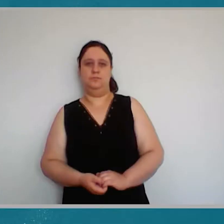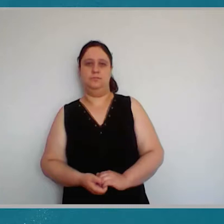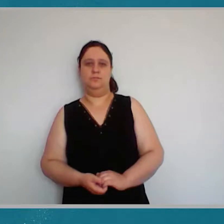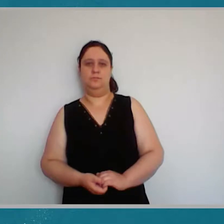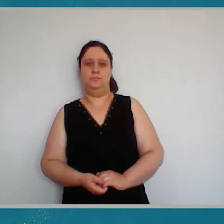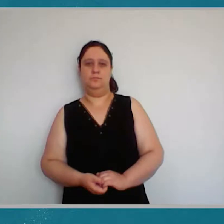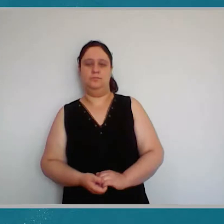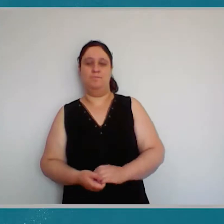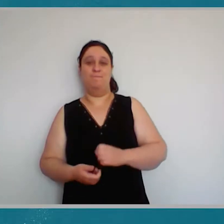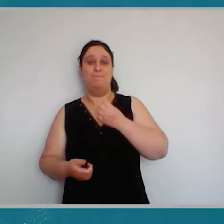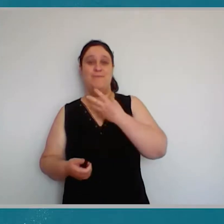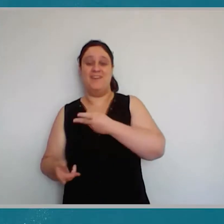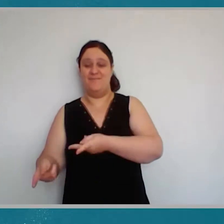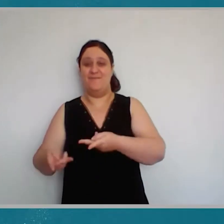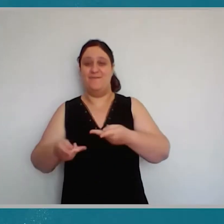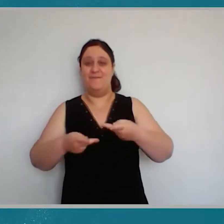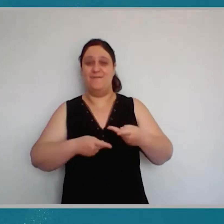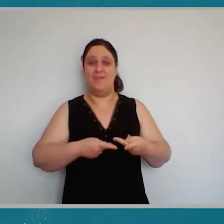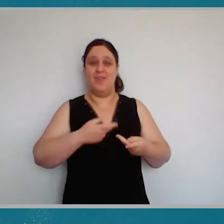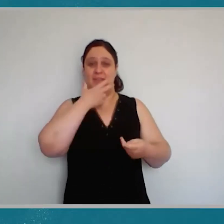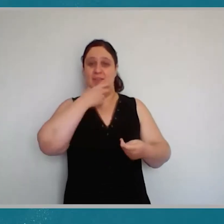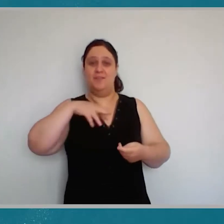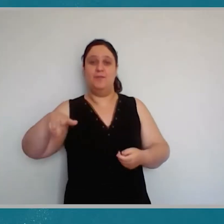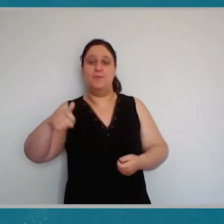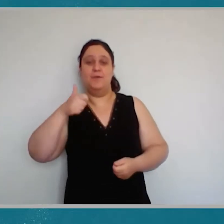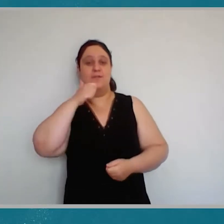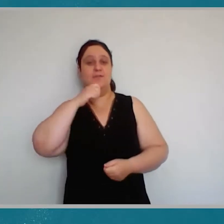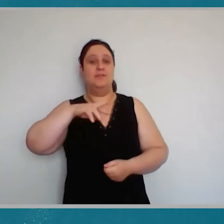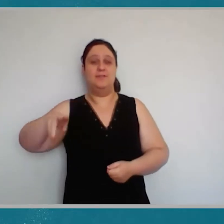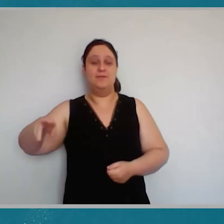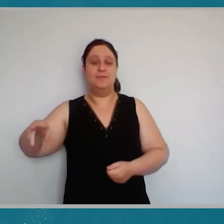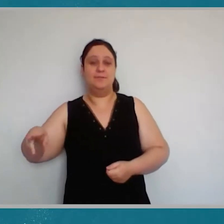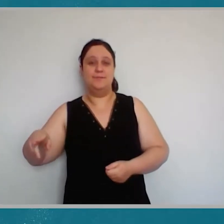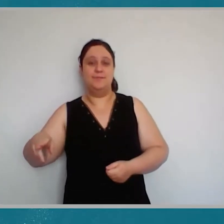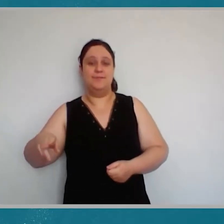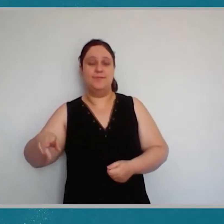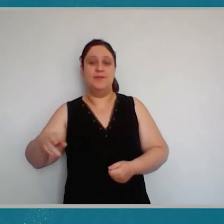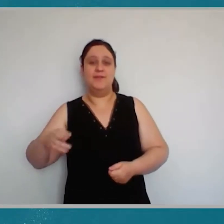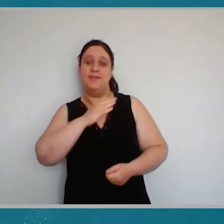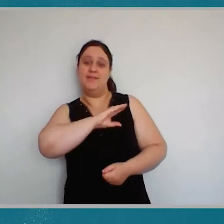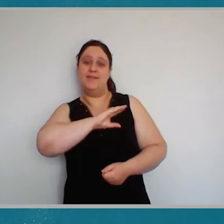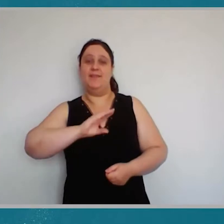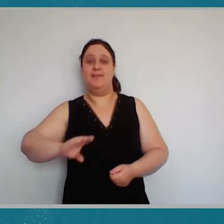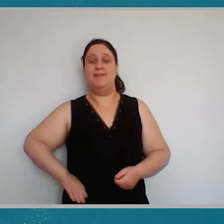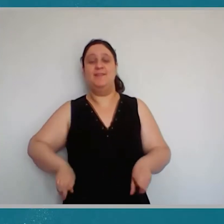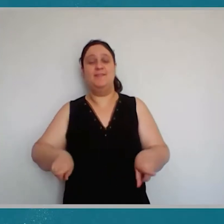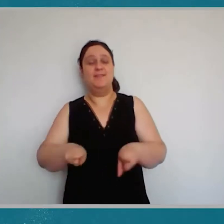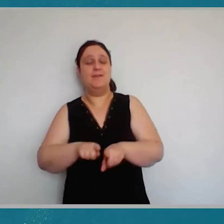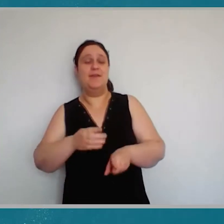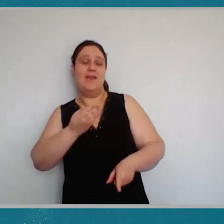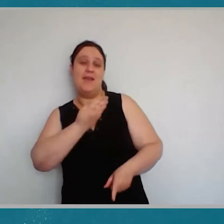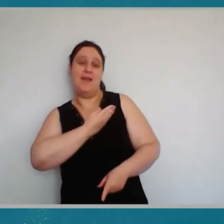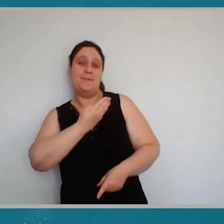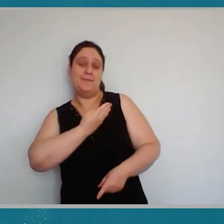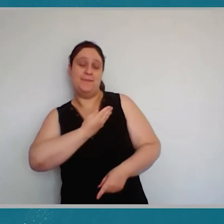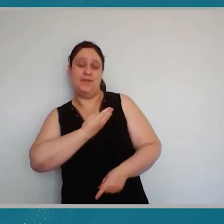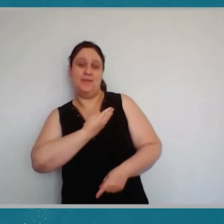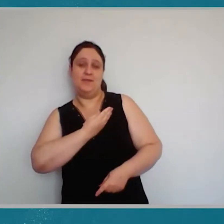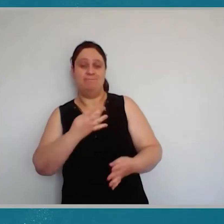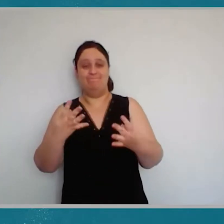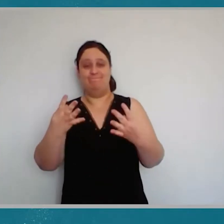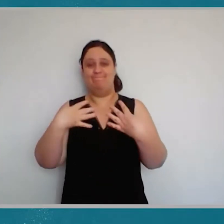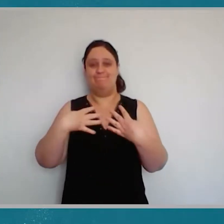Bem-vindos todos, irmãos e irmãs em Cristo e também amigos que nos acompanham para mais uma transmissão do